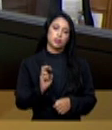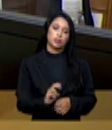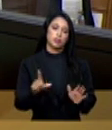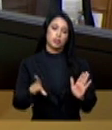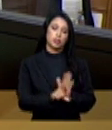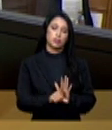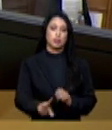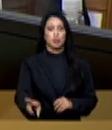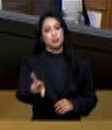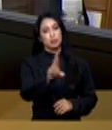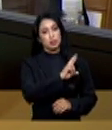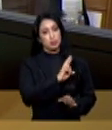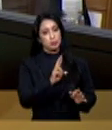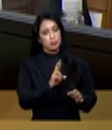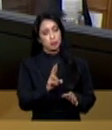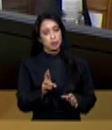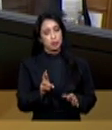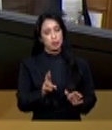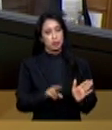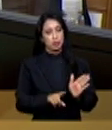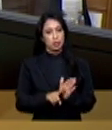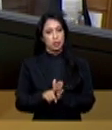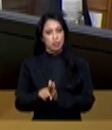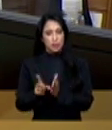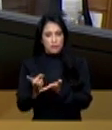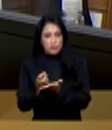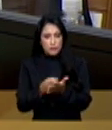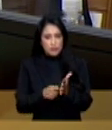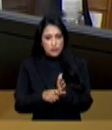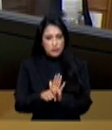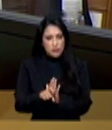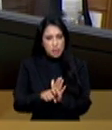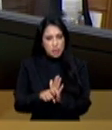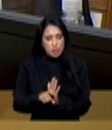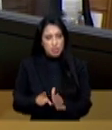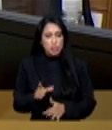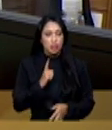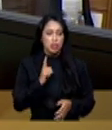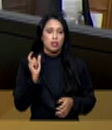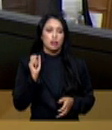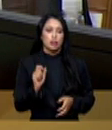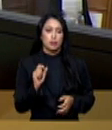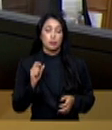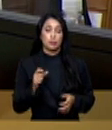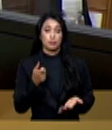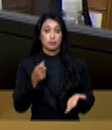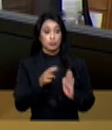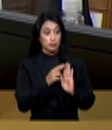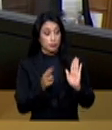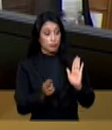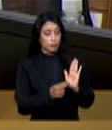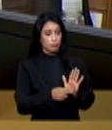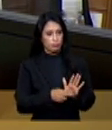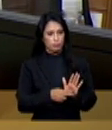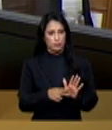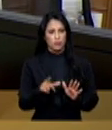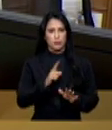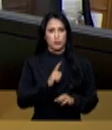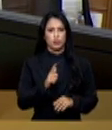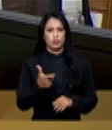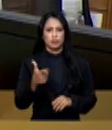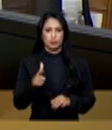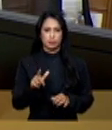responsabilidade fiscal entretanto impor normativas excessivas aí antes que também